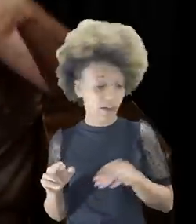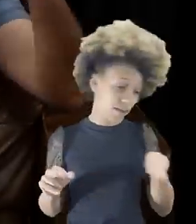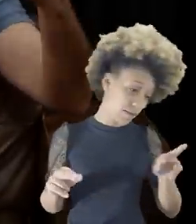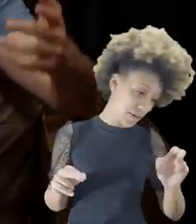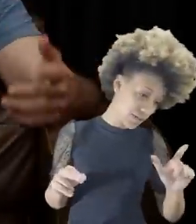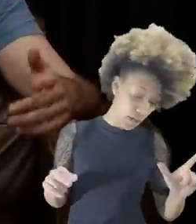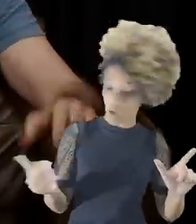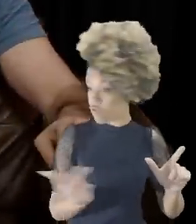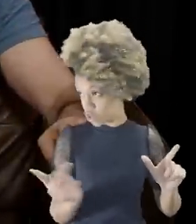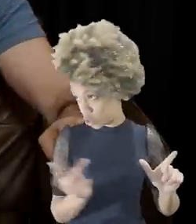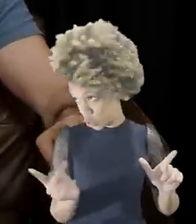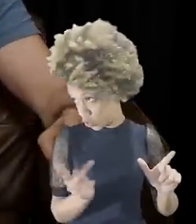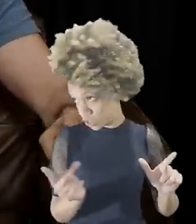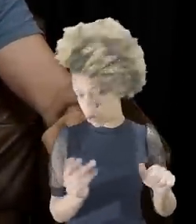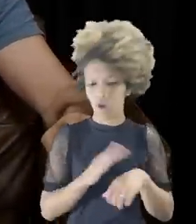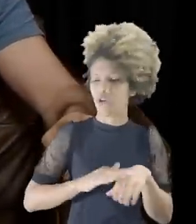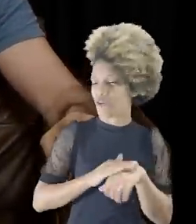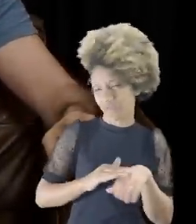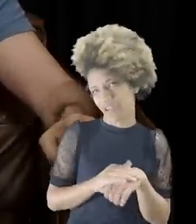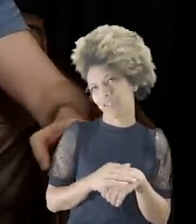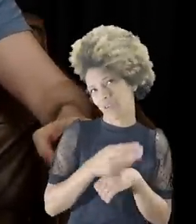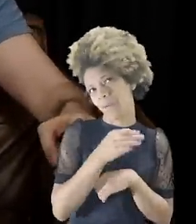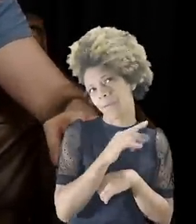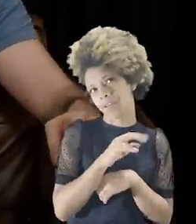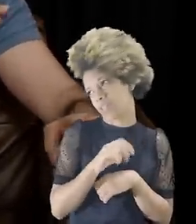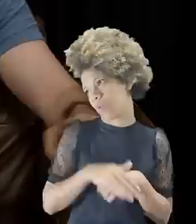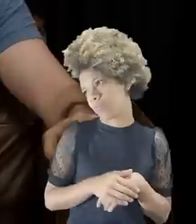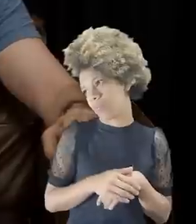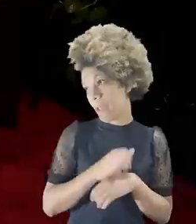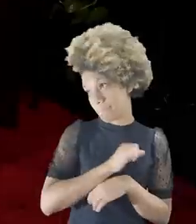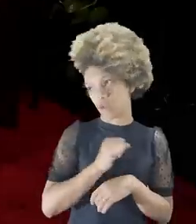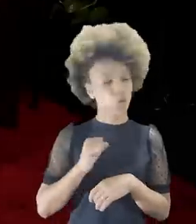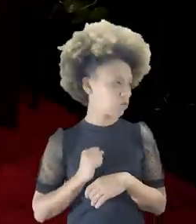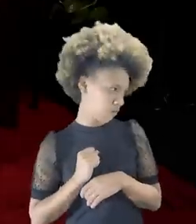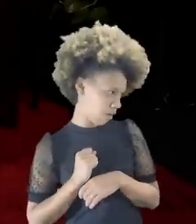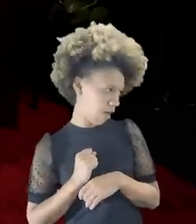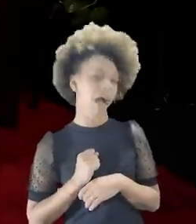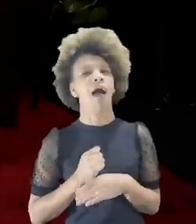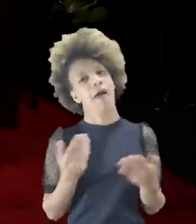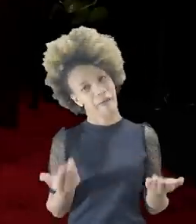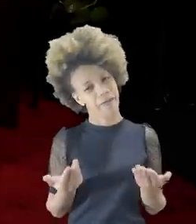arremessar é que nem eu converso muito com Marcelo é meu sogro só para vocês saberem